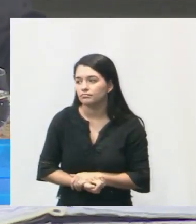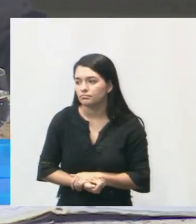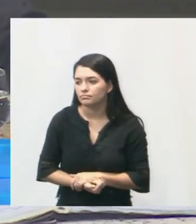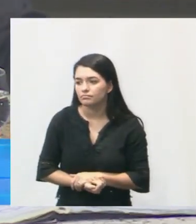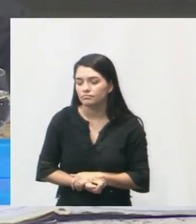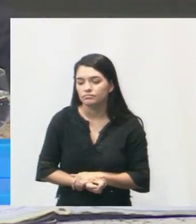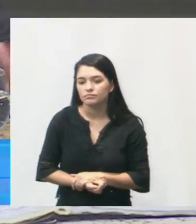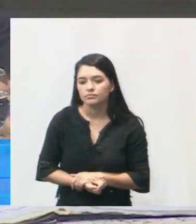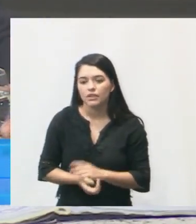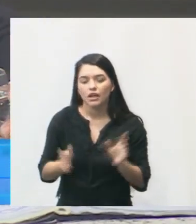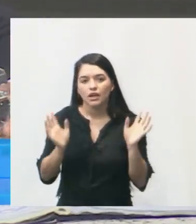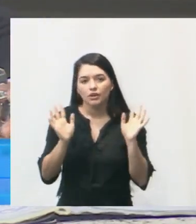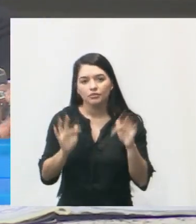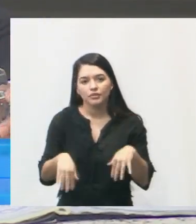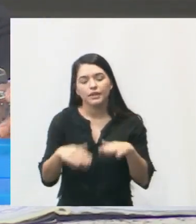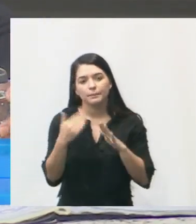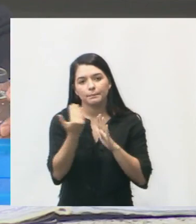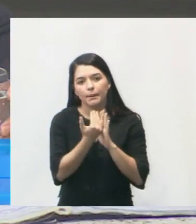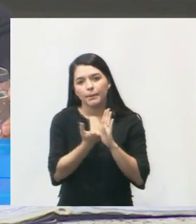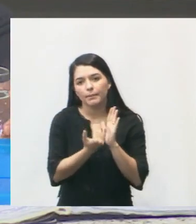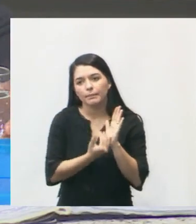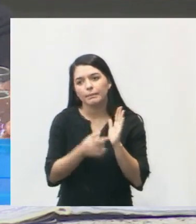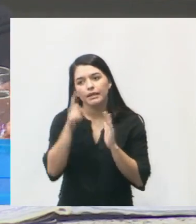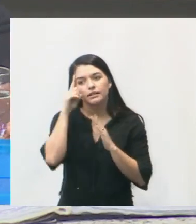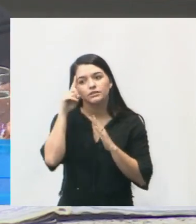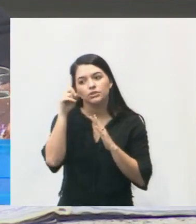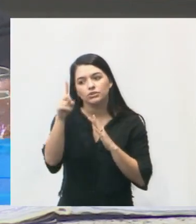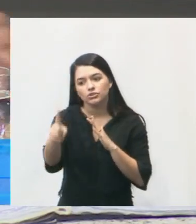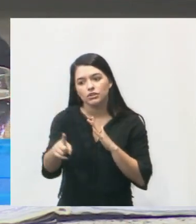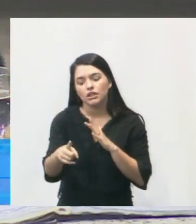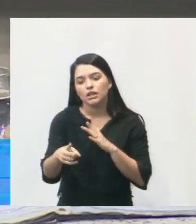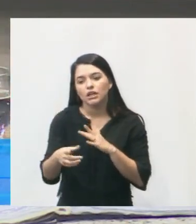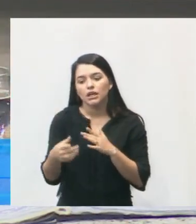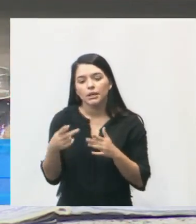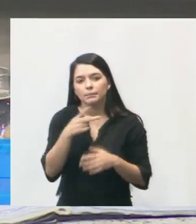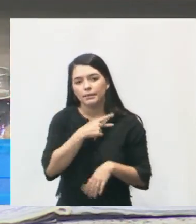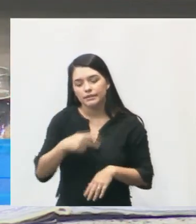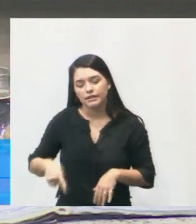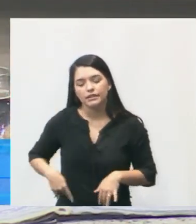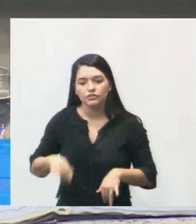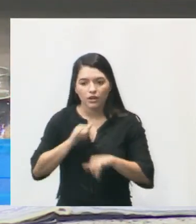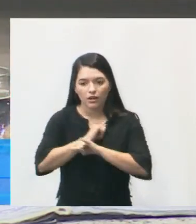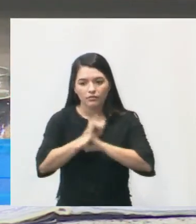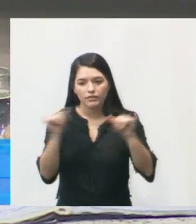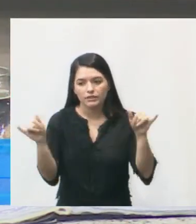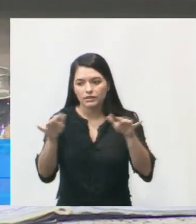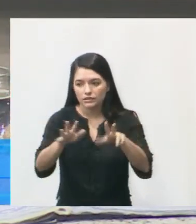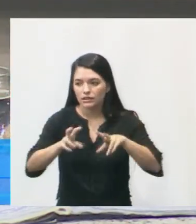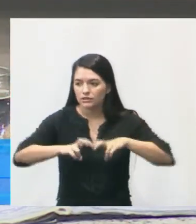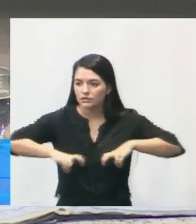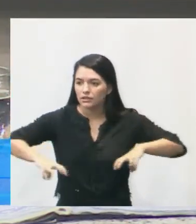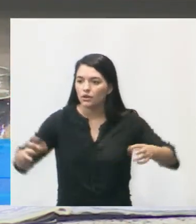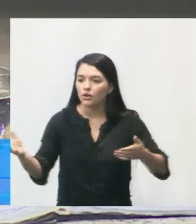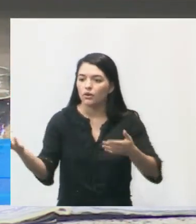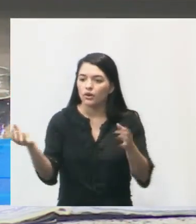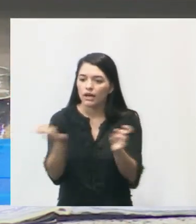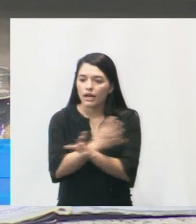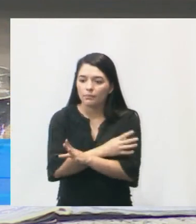Manchester. Esgotada a ordem do dia, o senhor presidente declara a sessão encerrada, convidando antes os